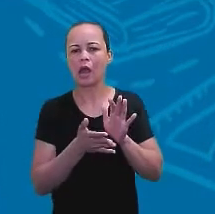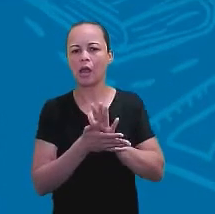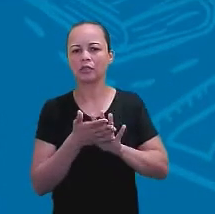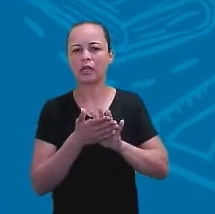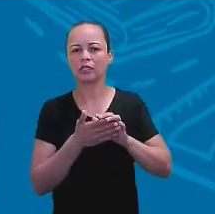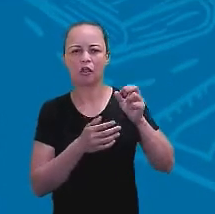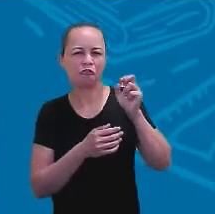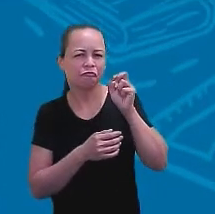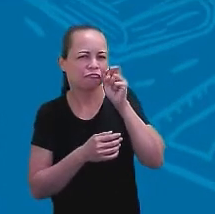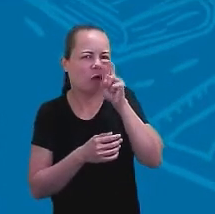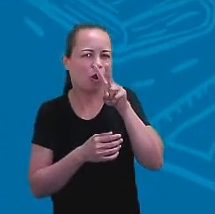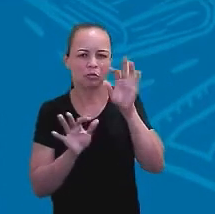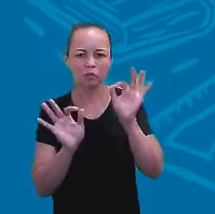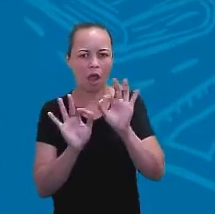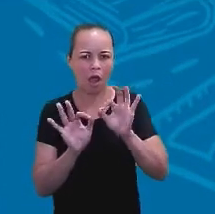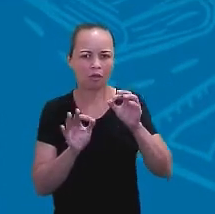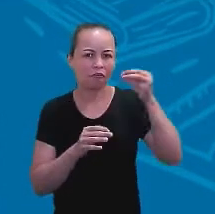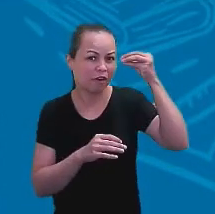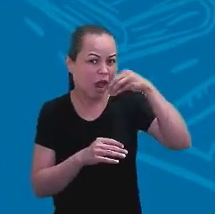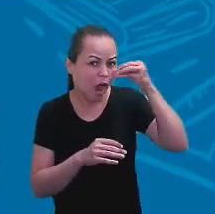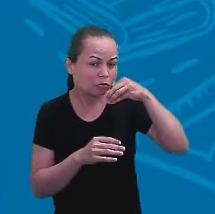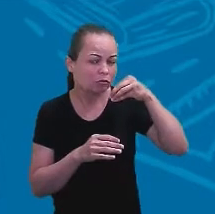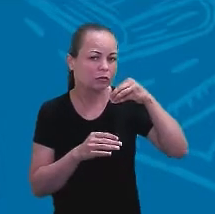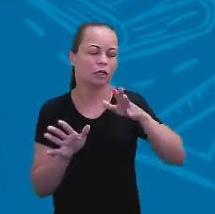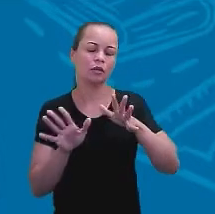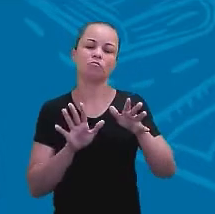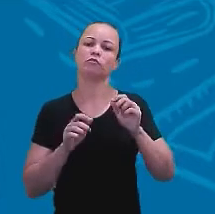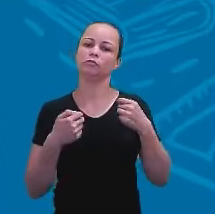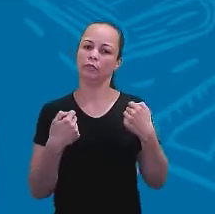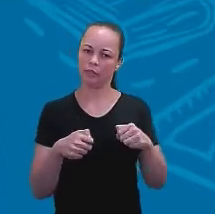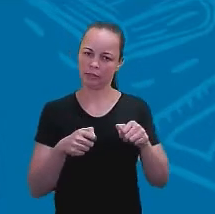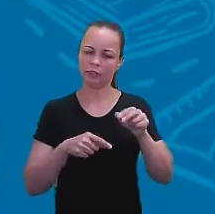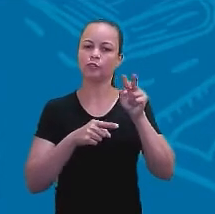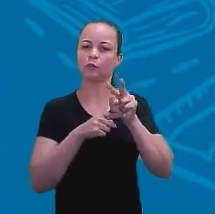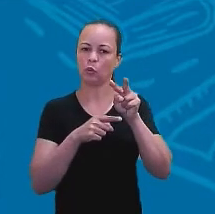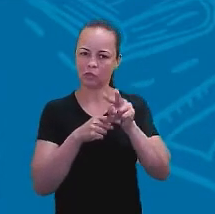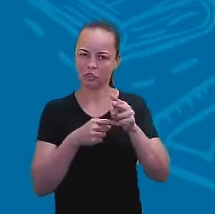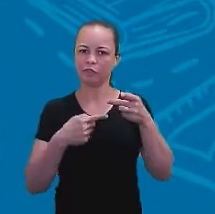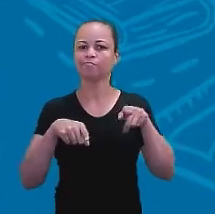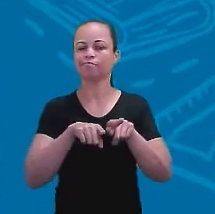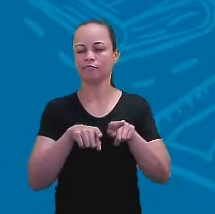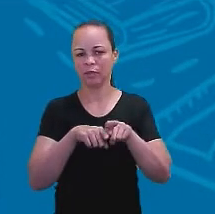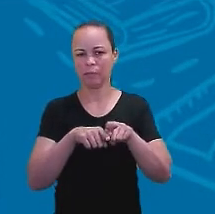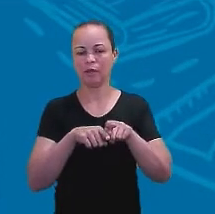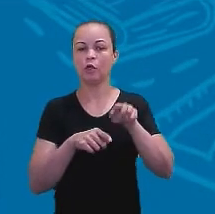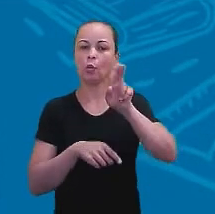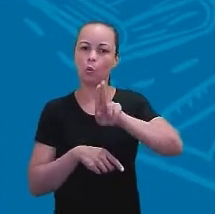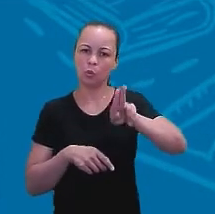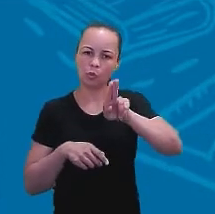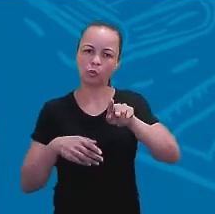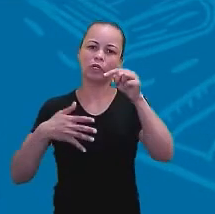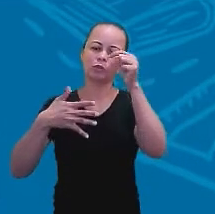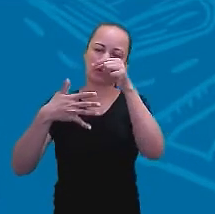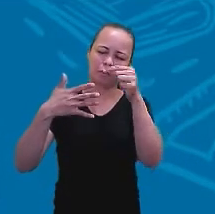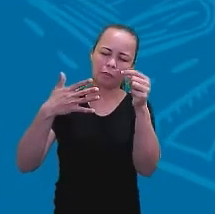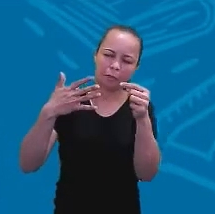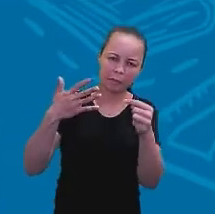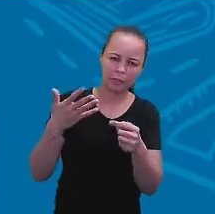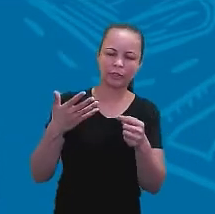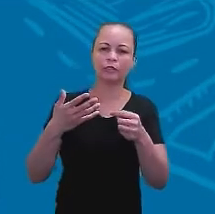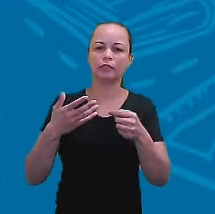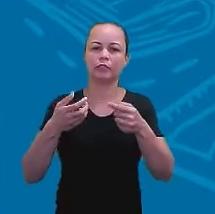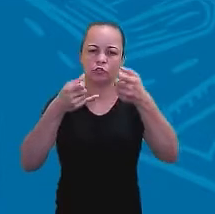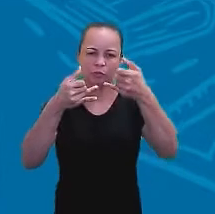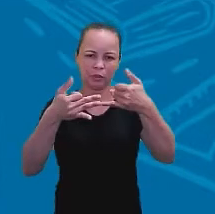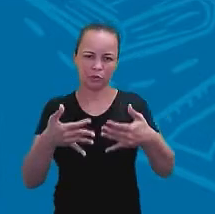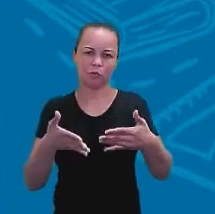tão forte, mesmo assim, a gente precisa se proteger, tá certo? Usando aí todas as medidas que eu citei